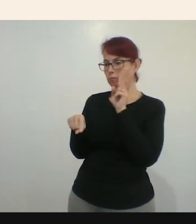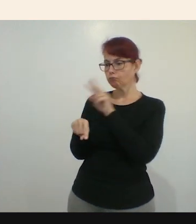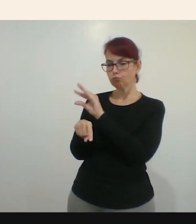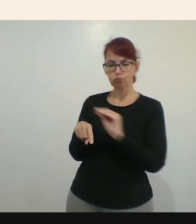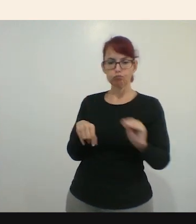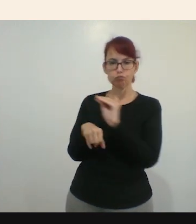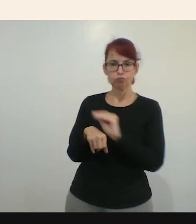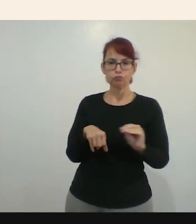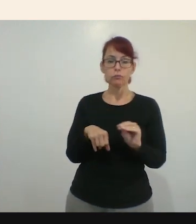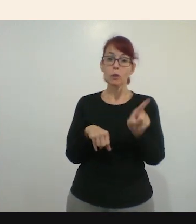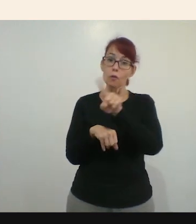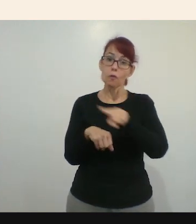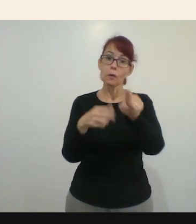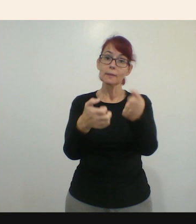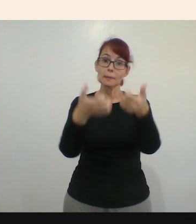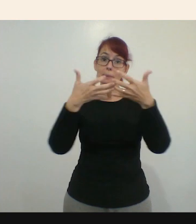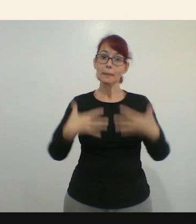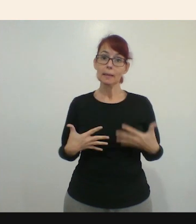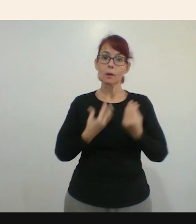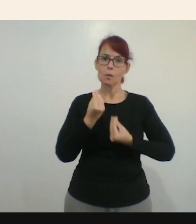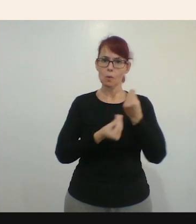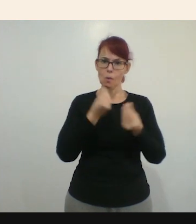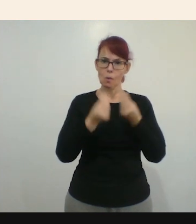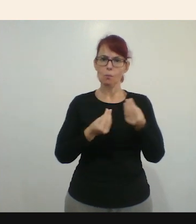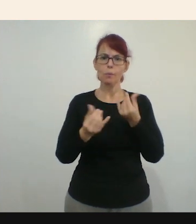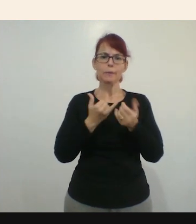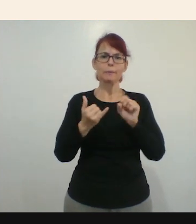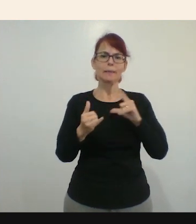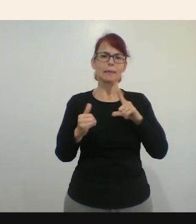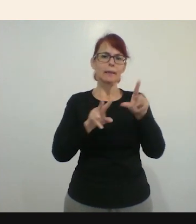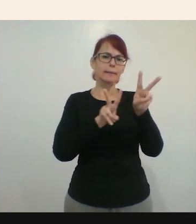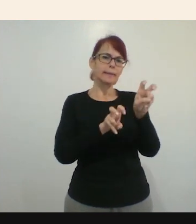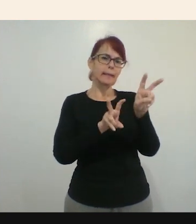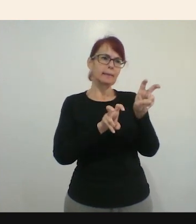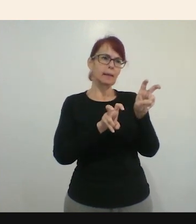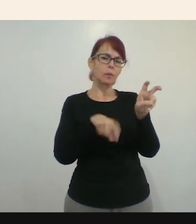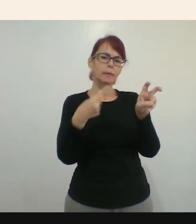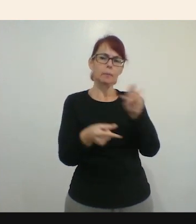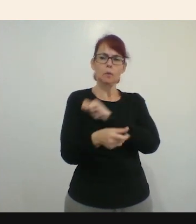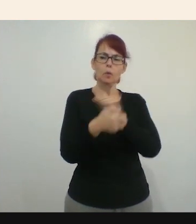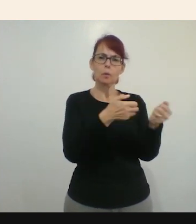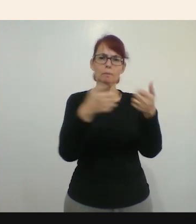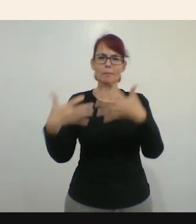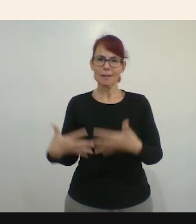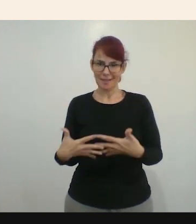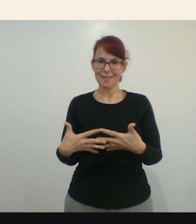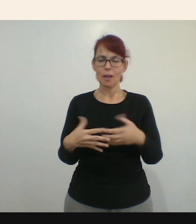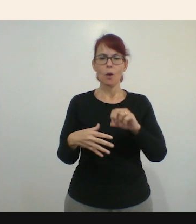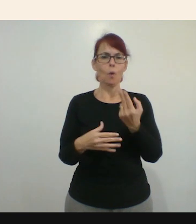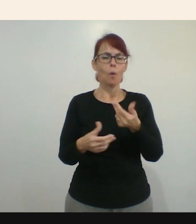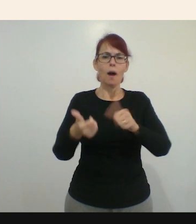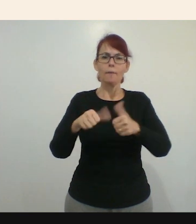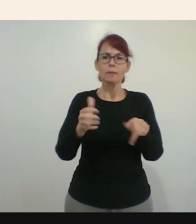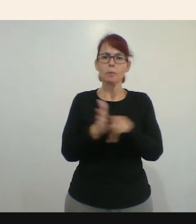vão, ao máximo, dizer como são. Vocês colocam citações e pede para o aluno explicar, né? Ou as